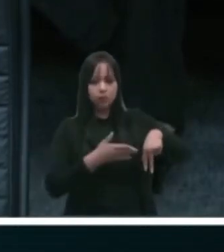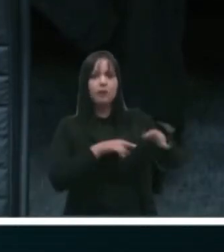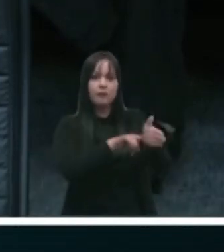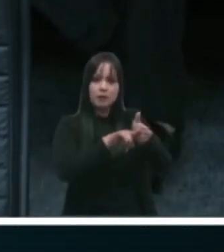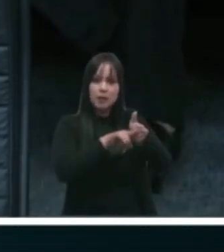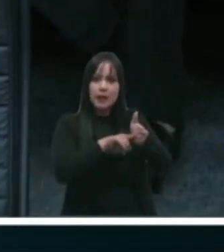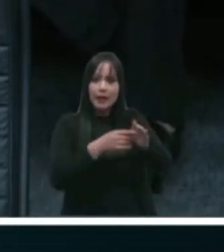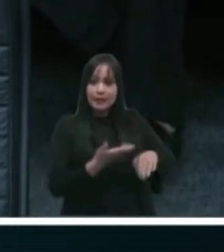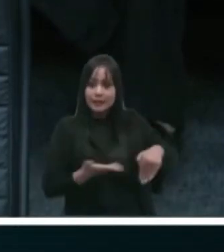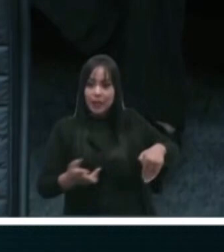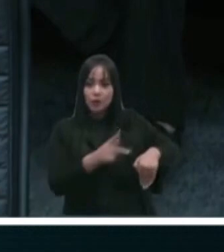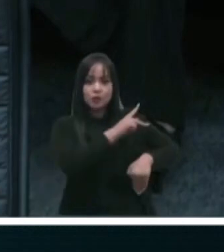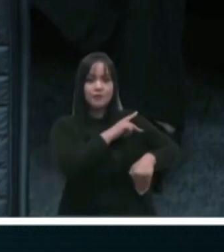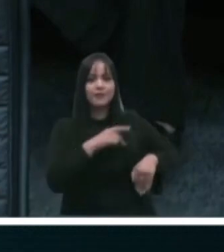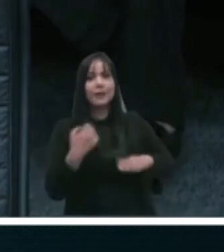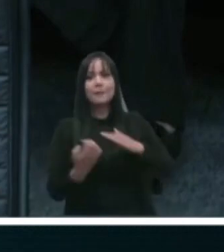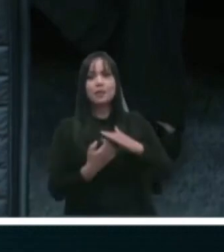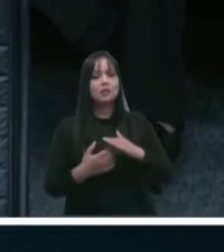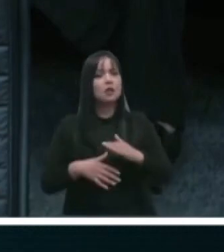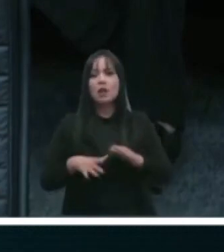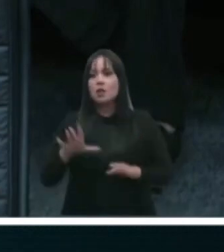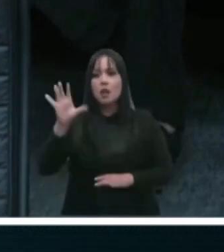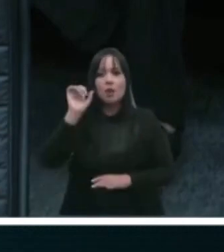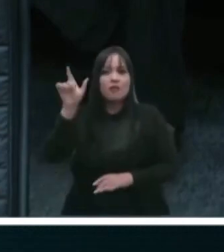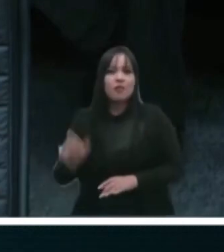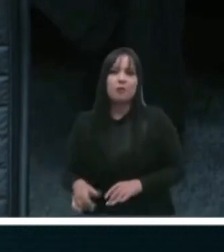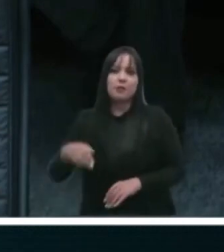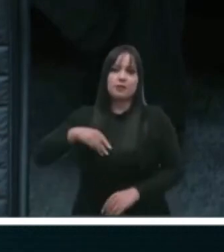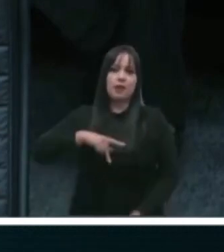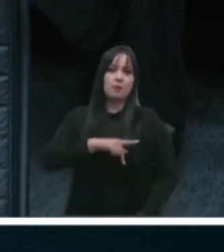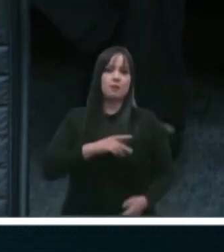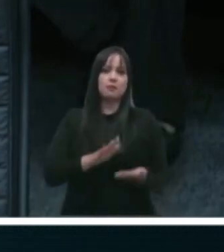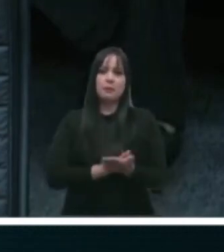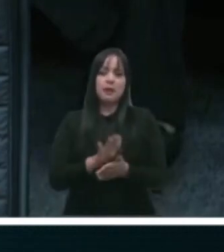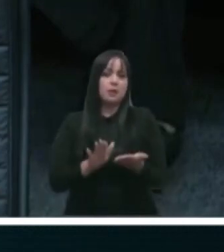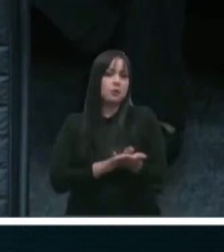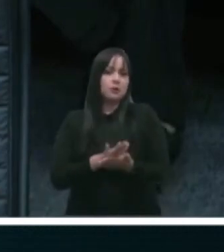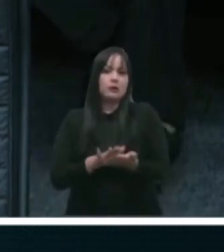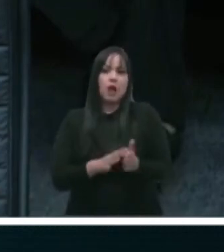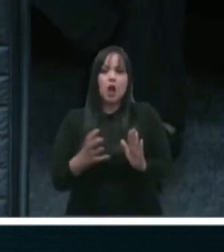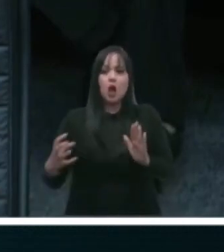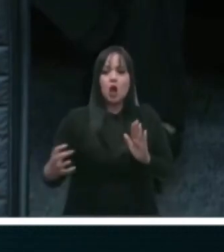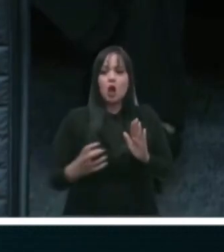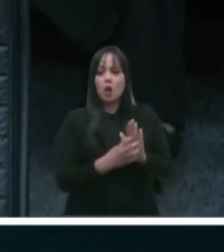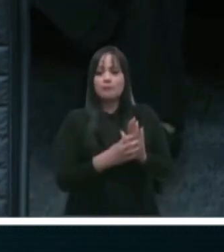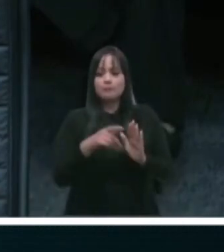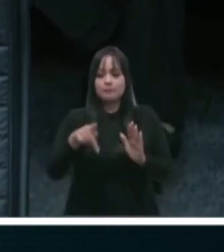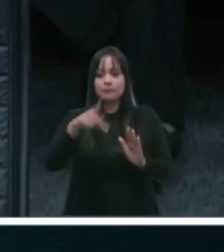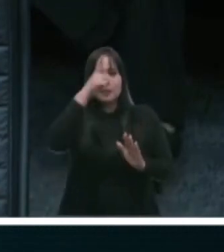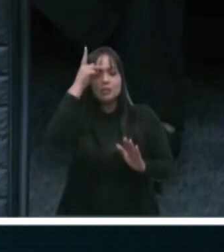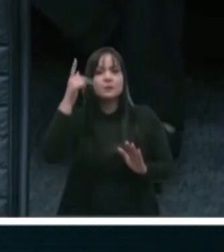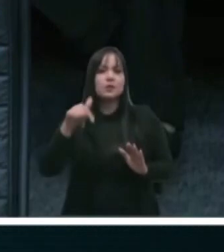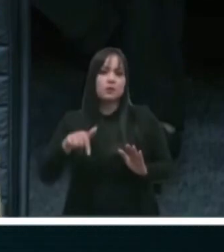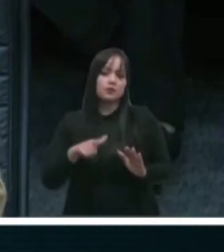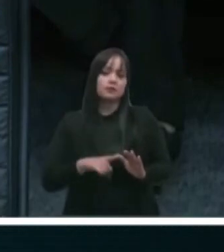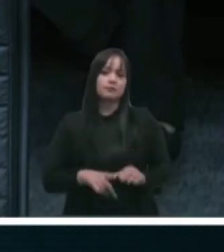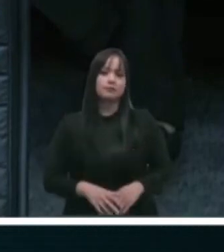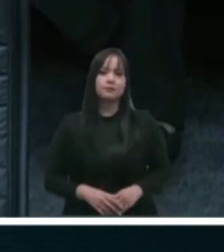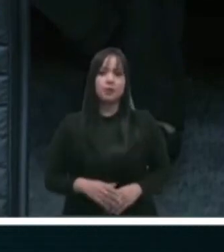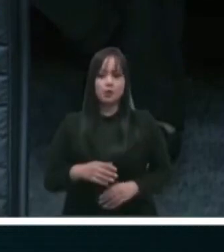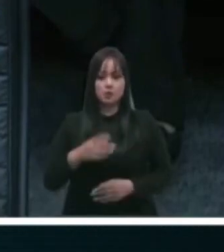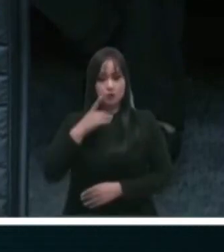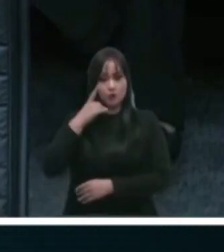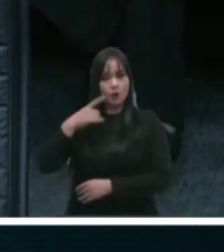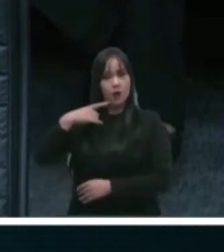dono da empresa, sem sequer ouvir o Ministério Público e sem sequer nomear essas pessoas depositários fiéis. A